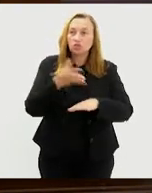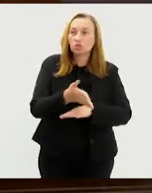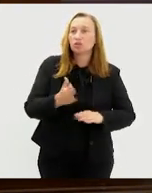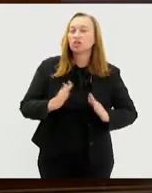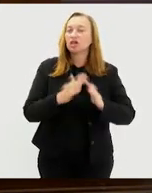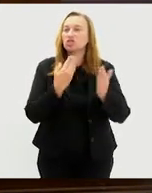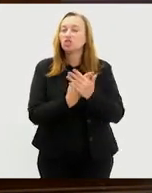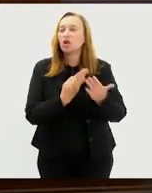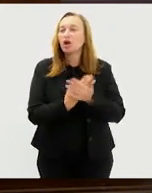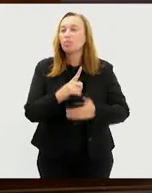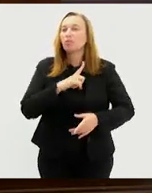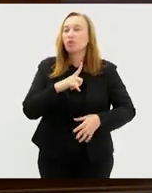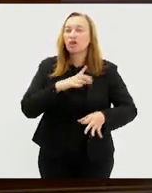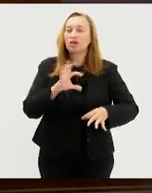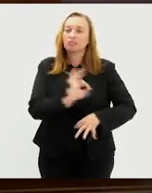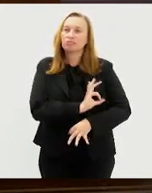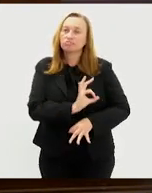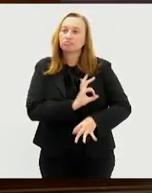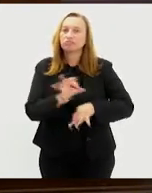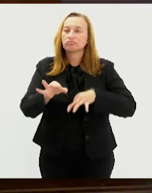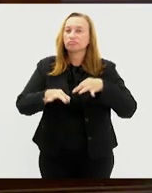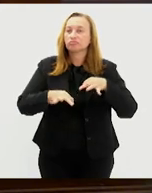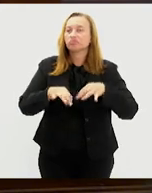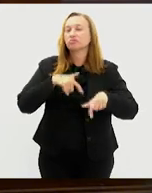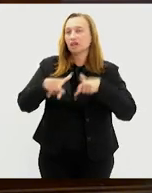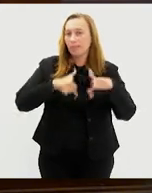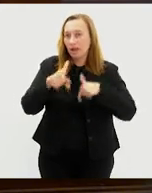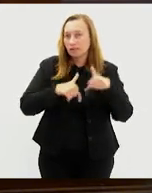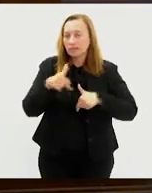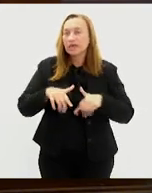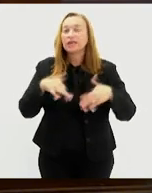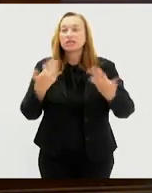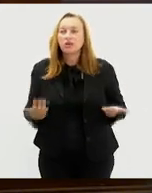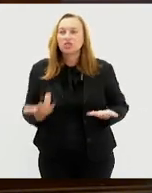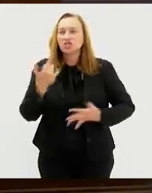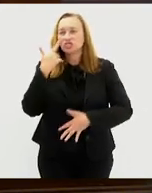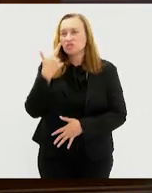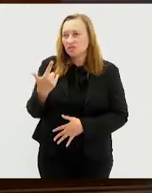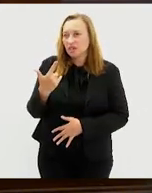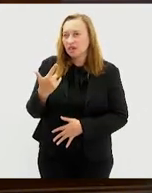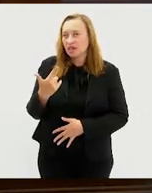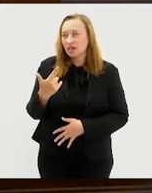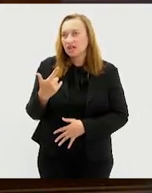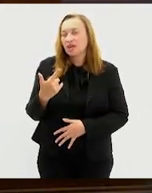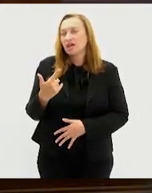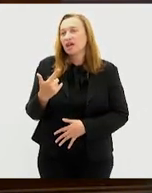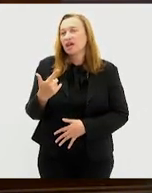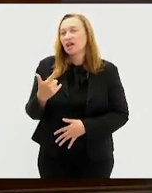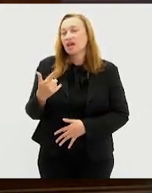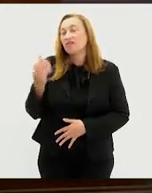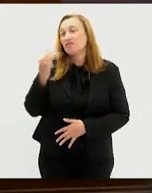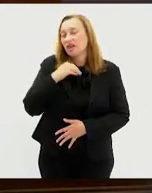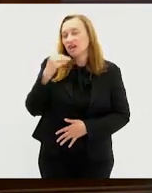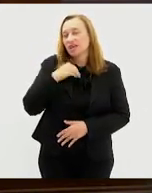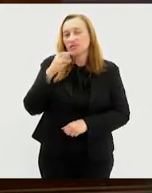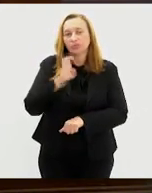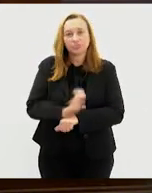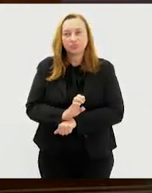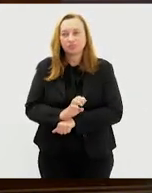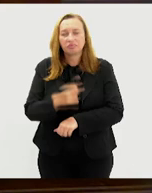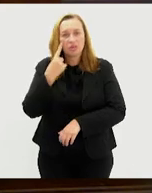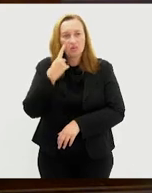operação policial então a gente vê a falência de um estado que não reconhece a